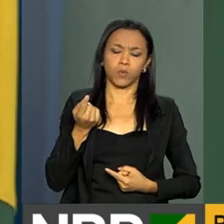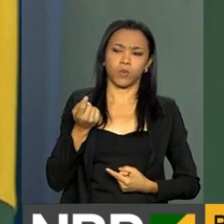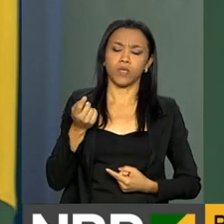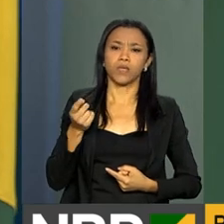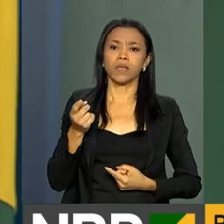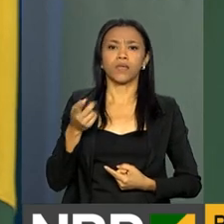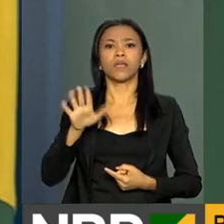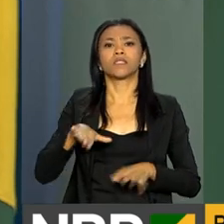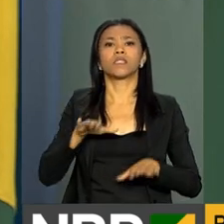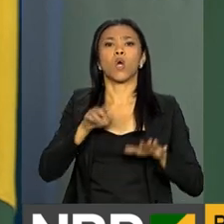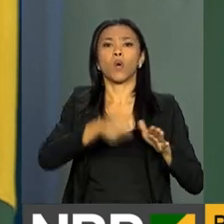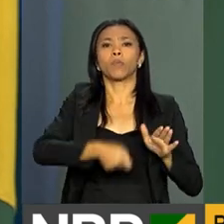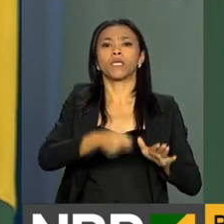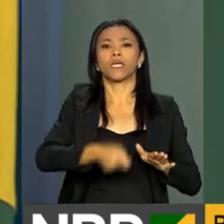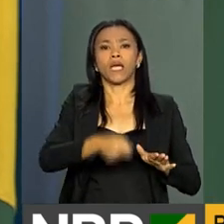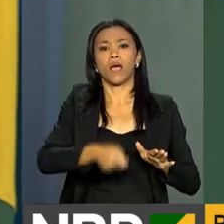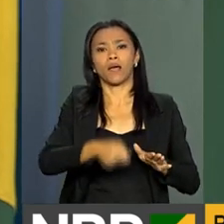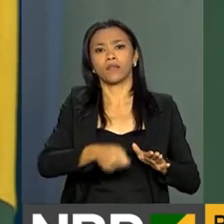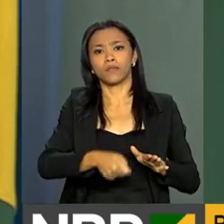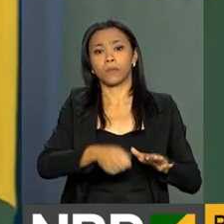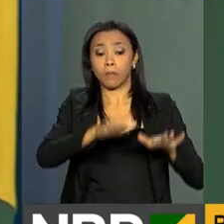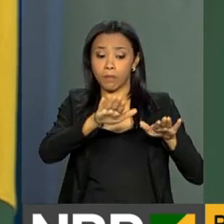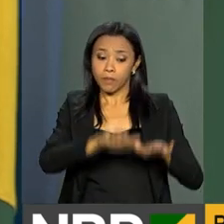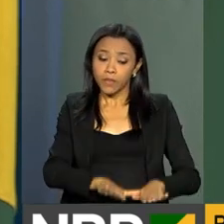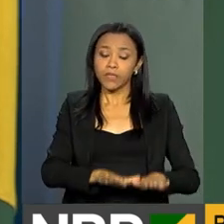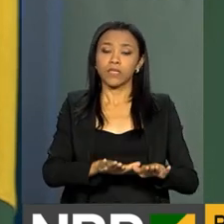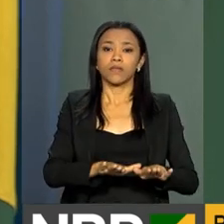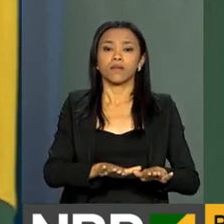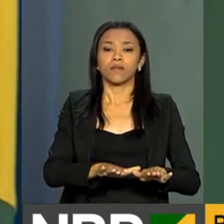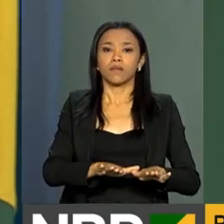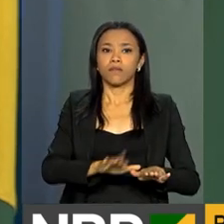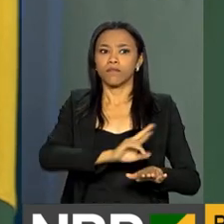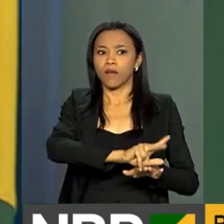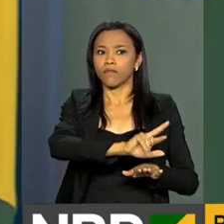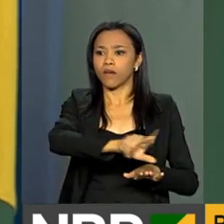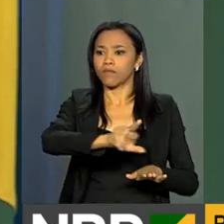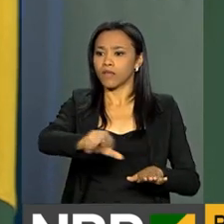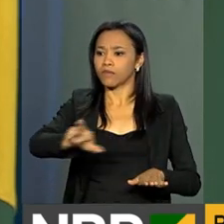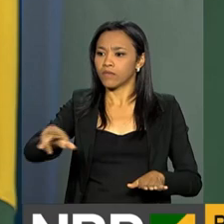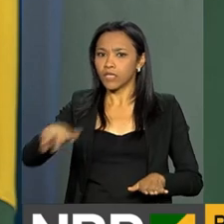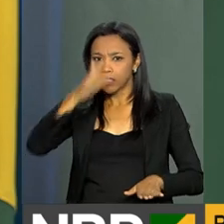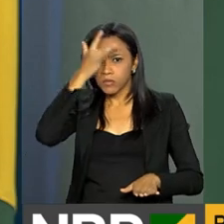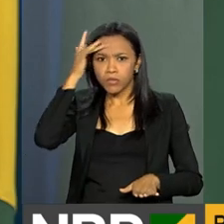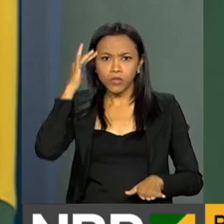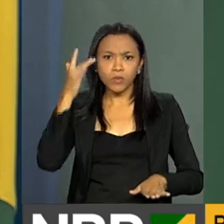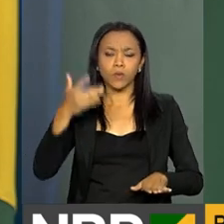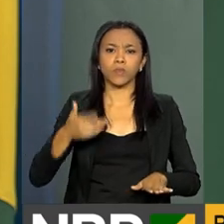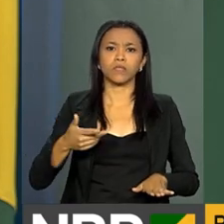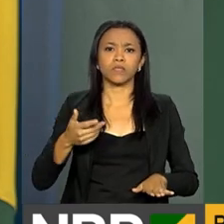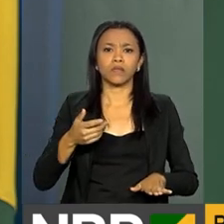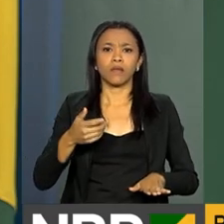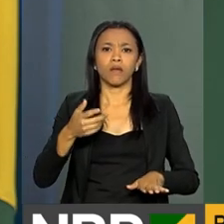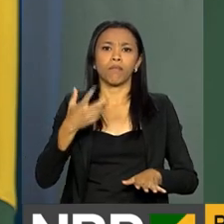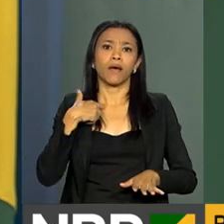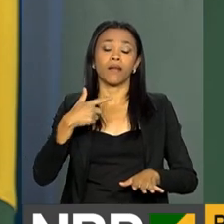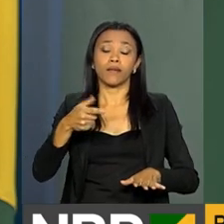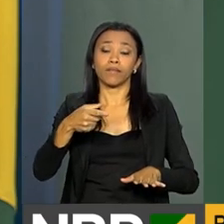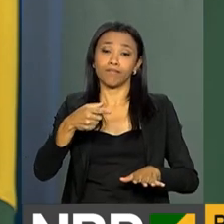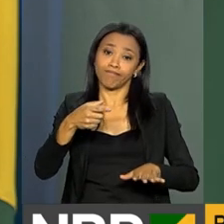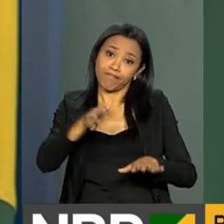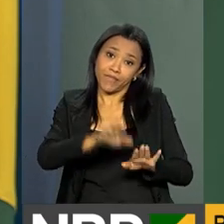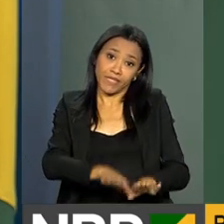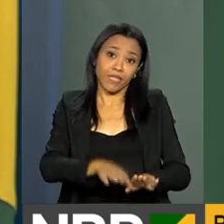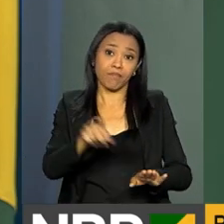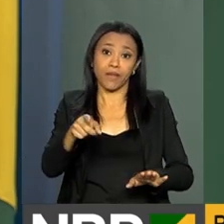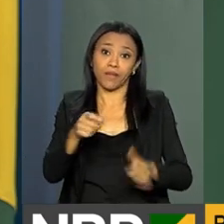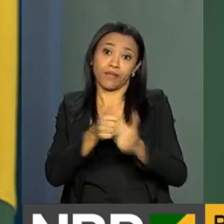muitas vezes são obrigados a manter muitos servidores para poder atender a burocracia tributária. E ao